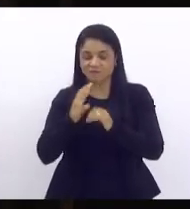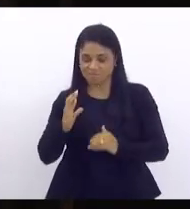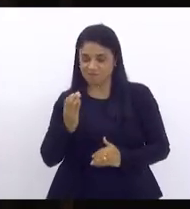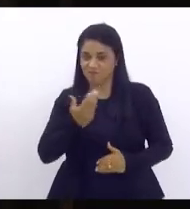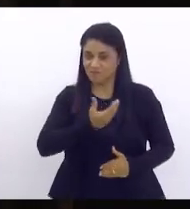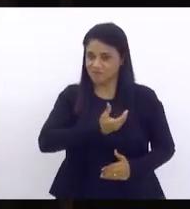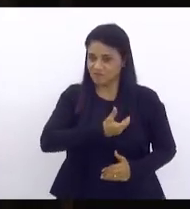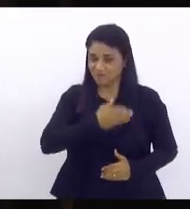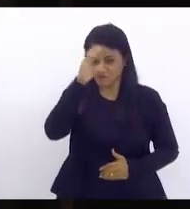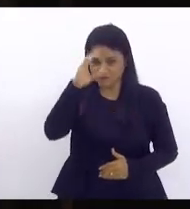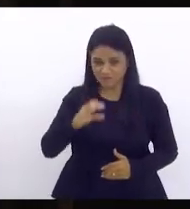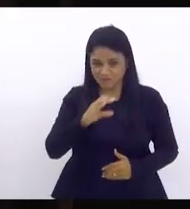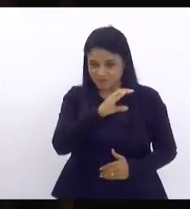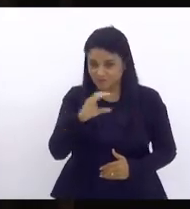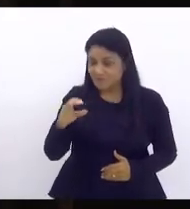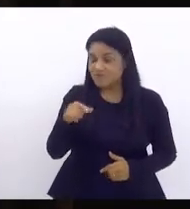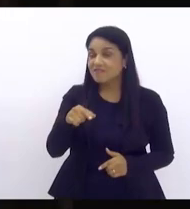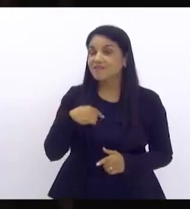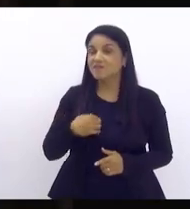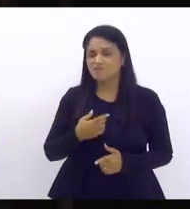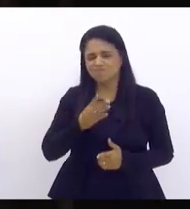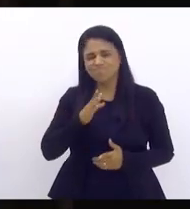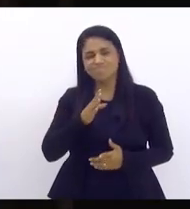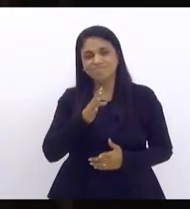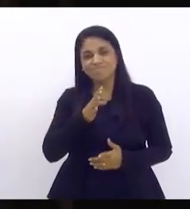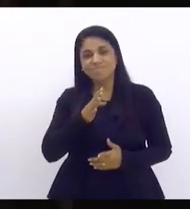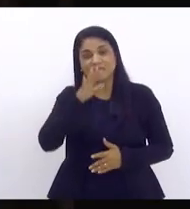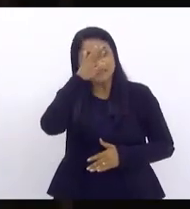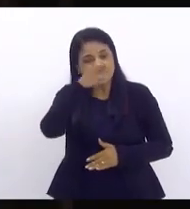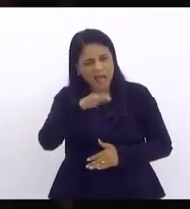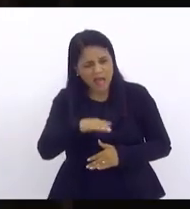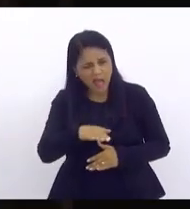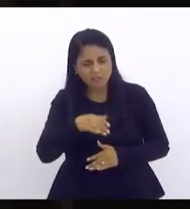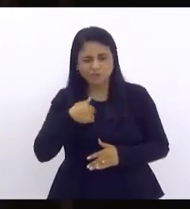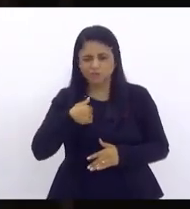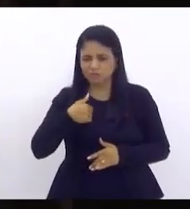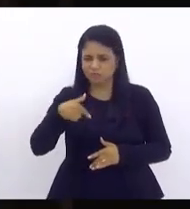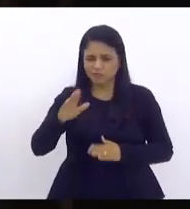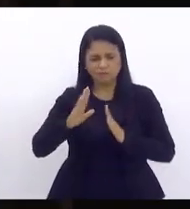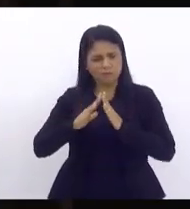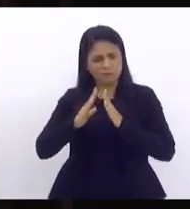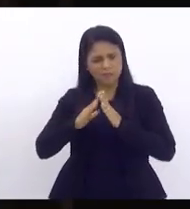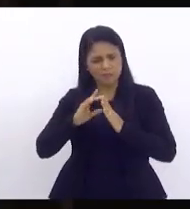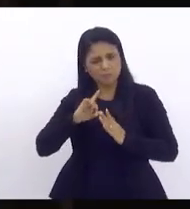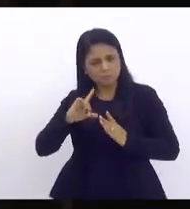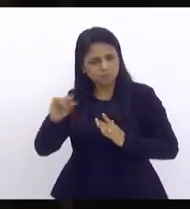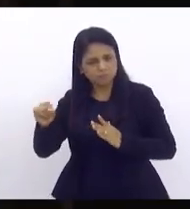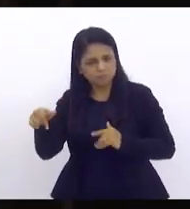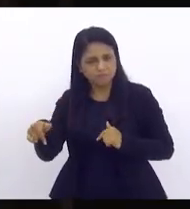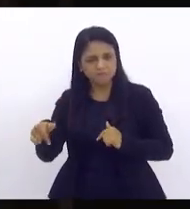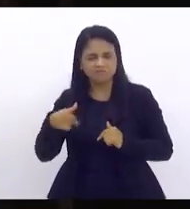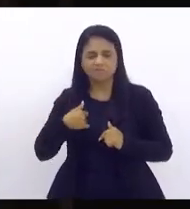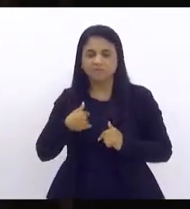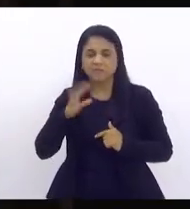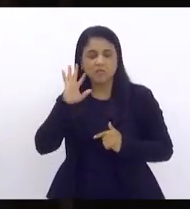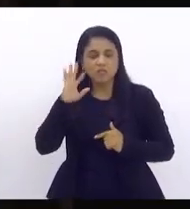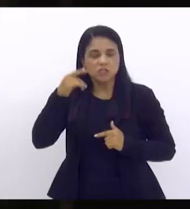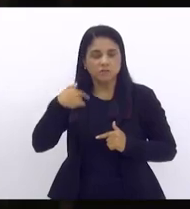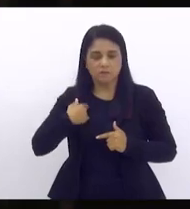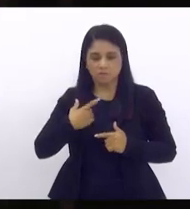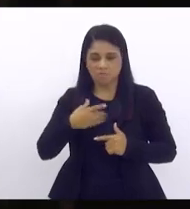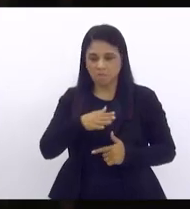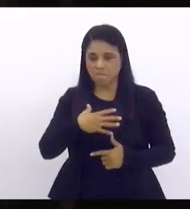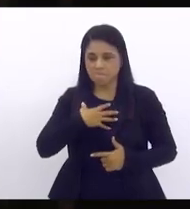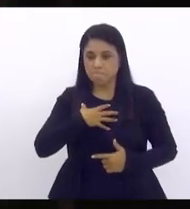Carismática Católica. No fundo, no fundo, numa tarde, eu saí daqui disposta a dar fim